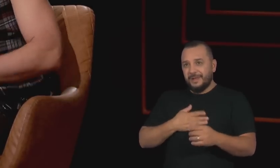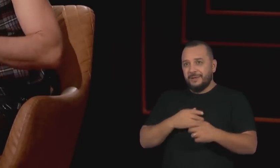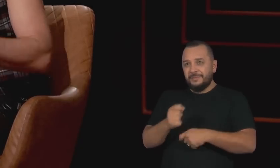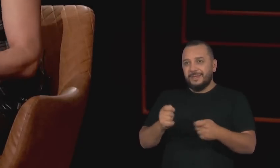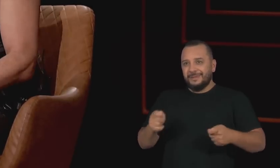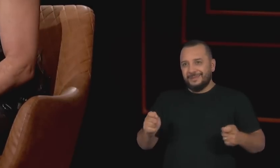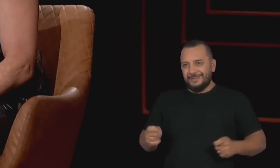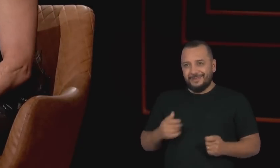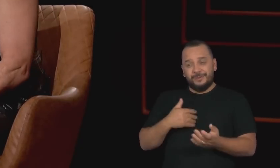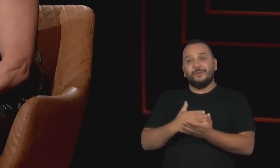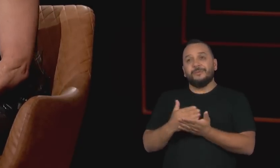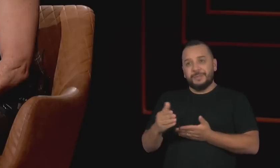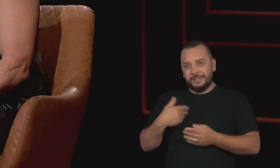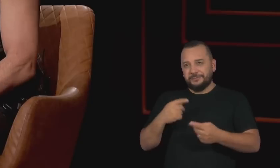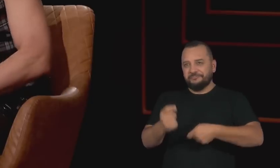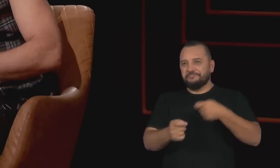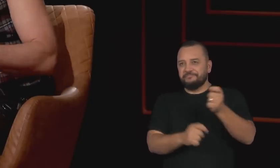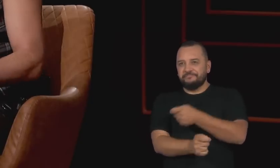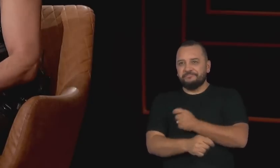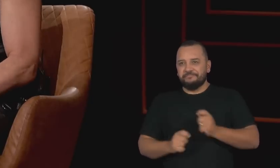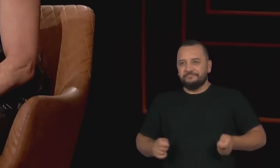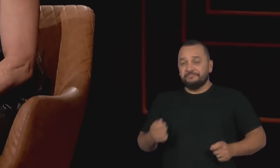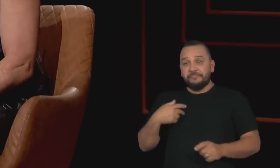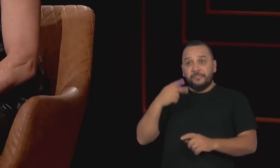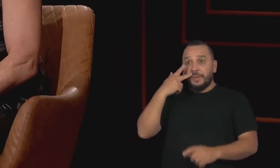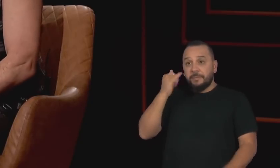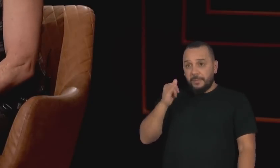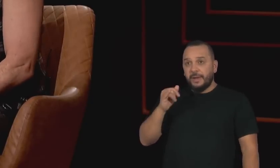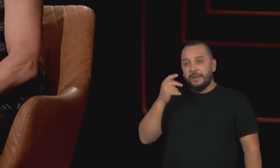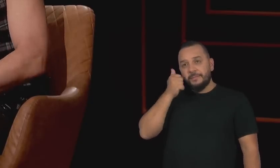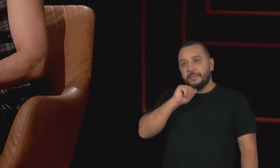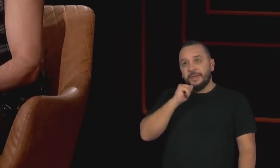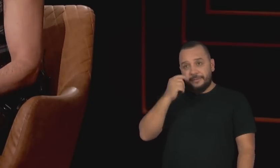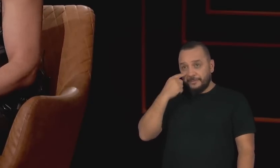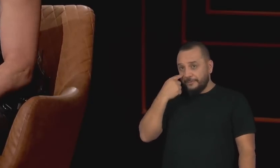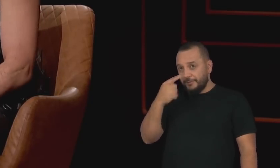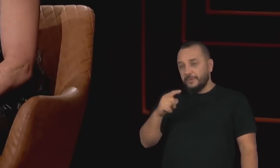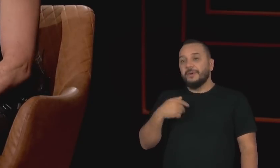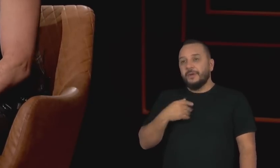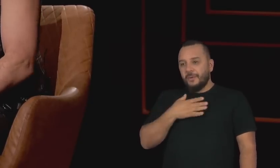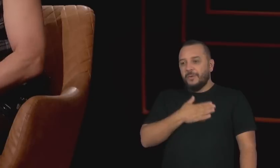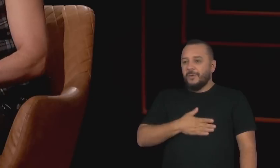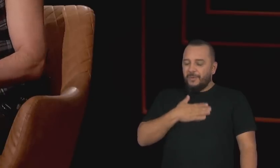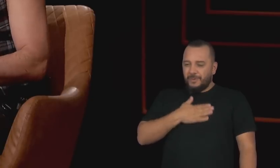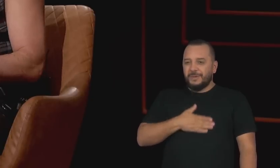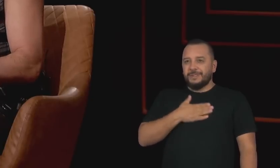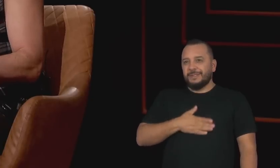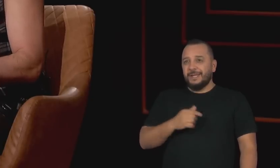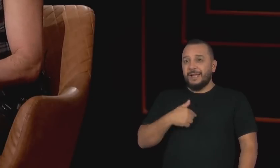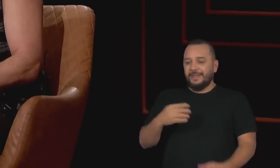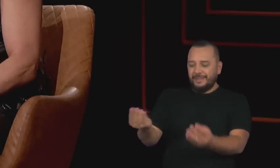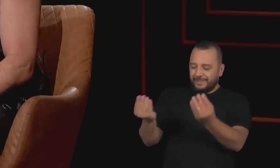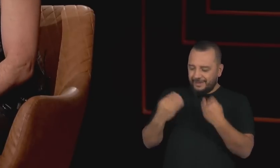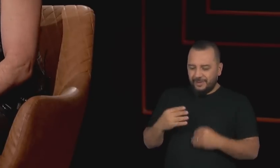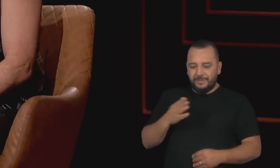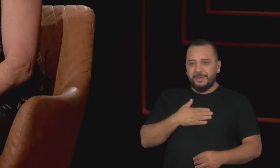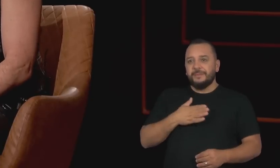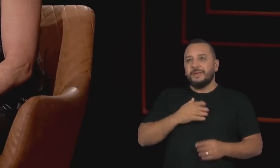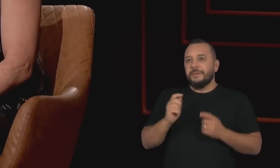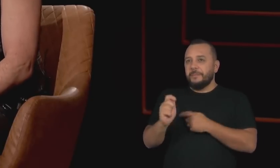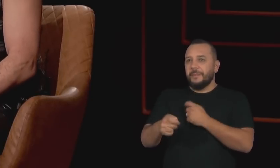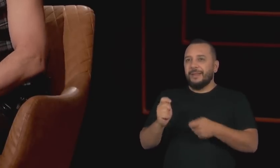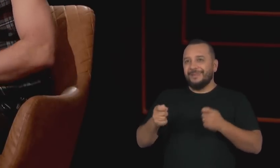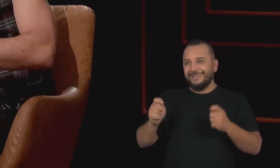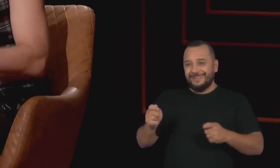E aí depois os meus pais viram que estava gostando mesmo, aí me deram uma Saema, que é uma bateria bem fraquinha mesmo,